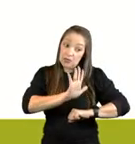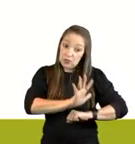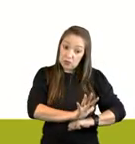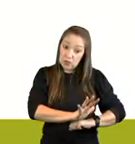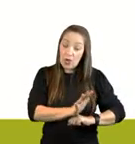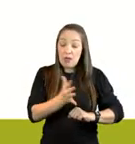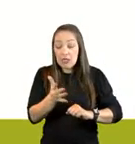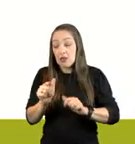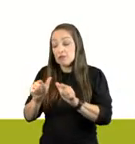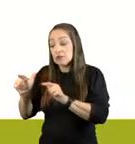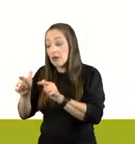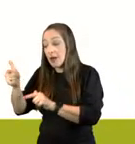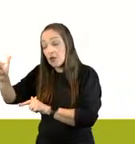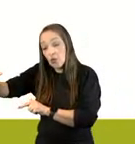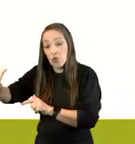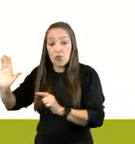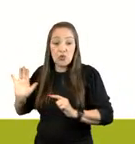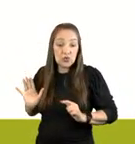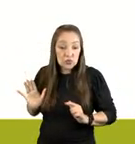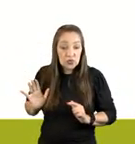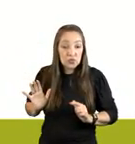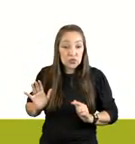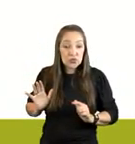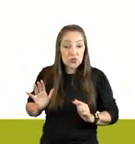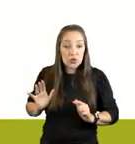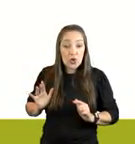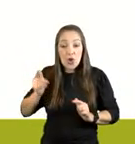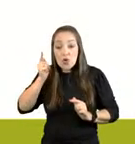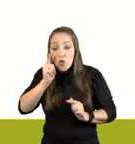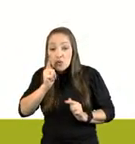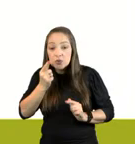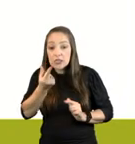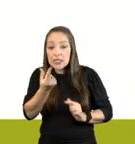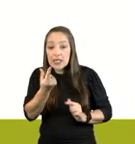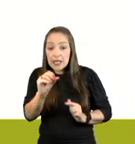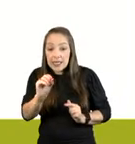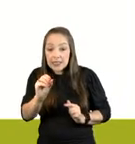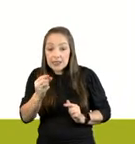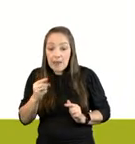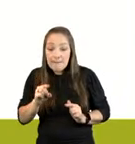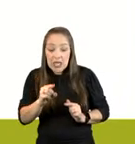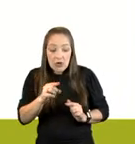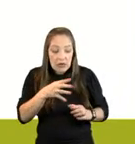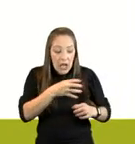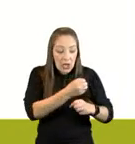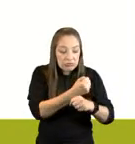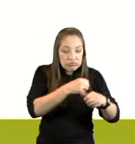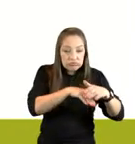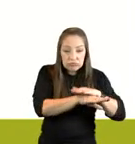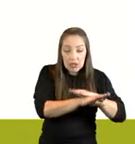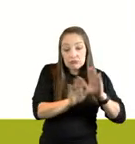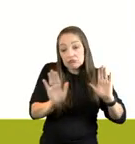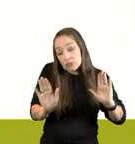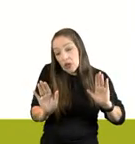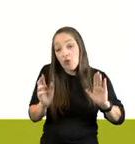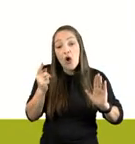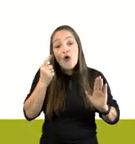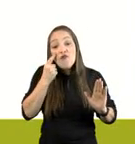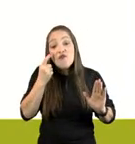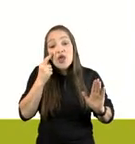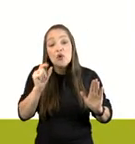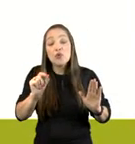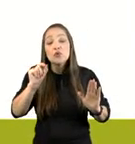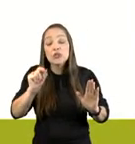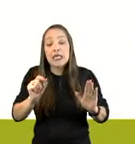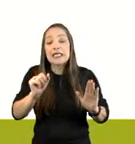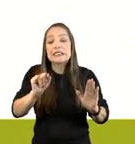arrumar um outro trabalho que eu consiga juntar 10 mil, senão não faz sentido. Então, a gente vai fazer uma verificação